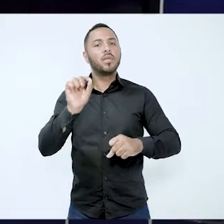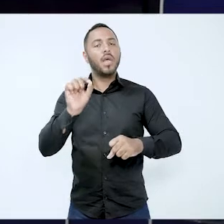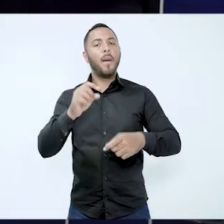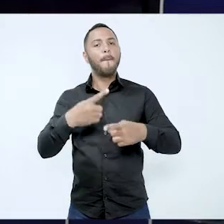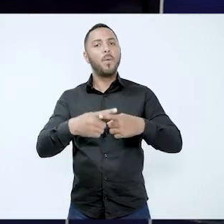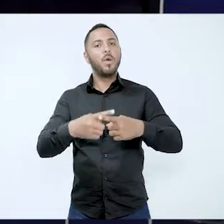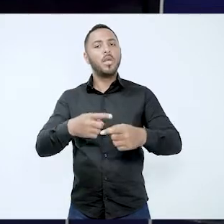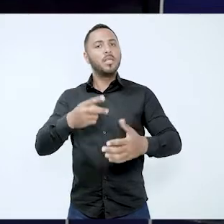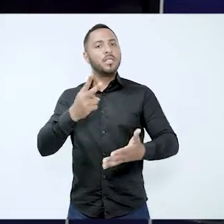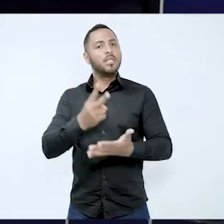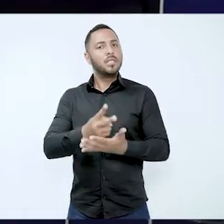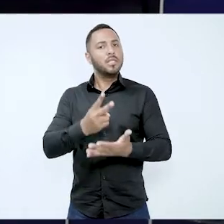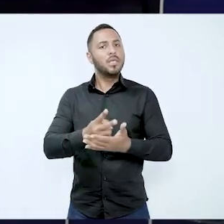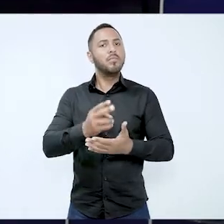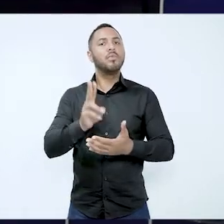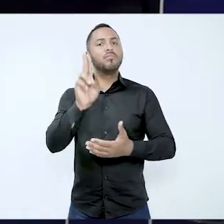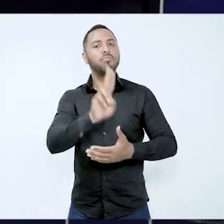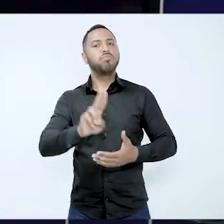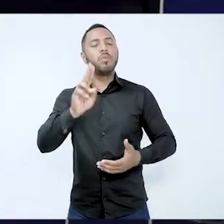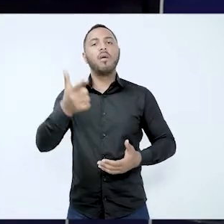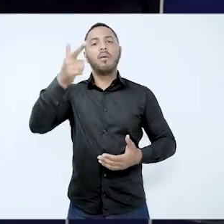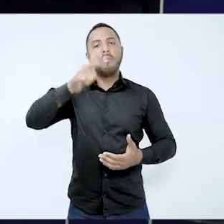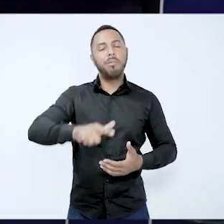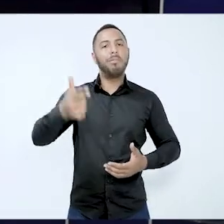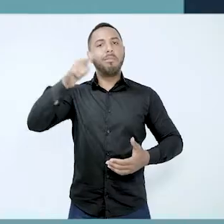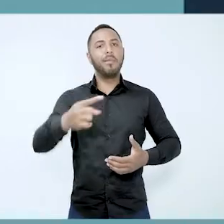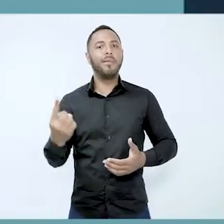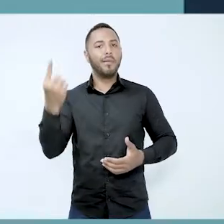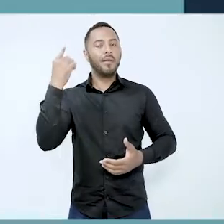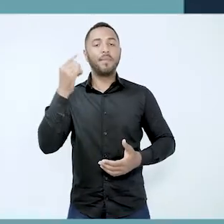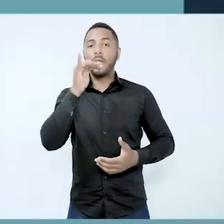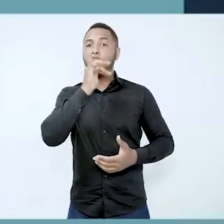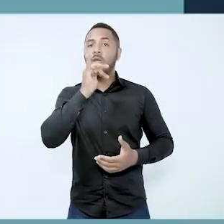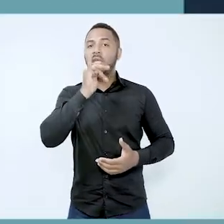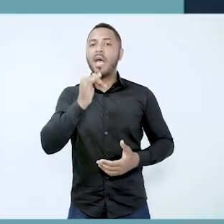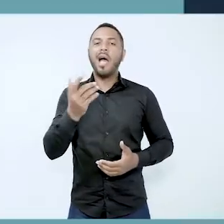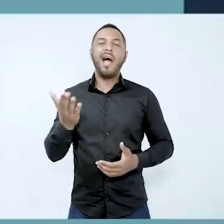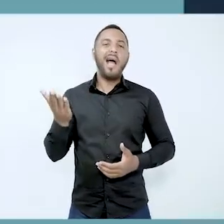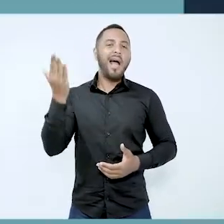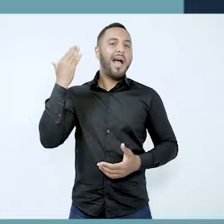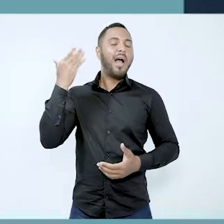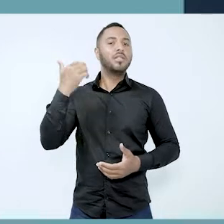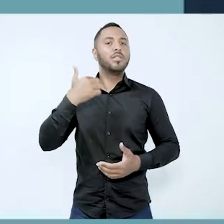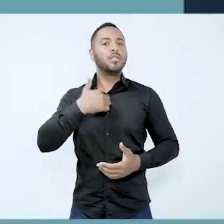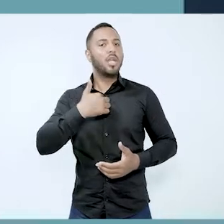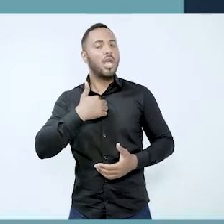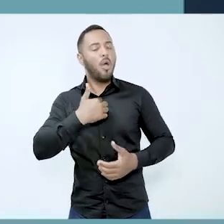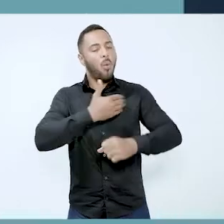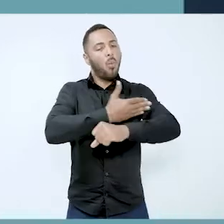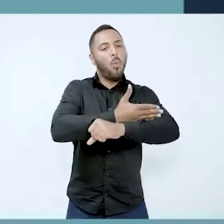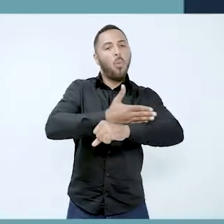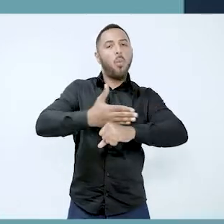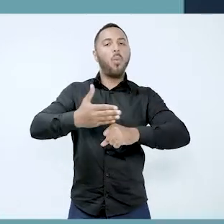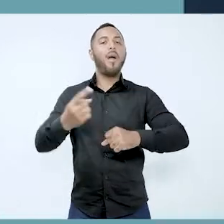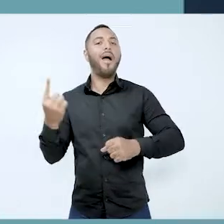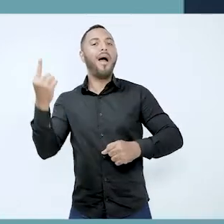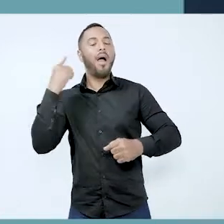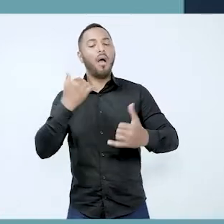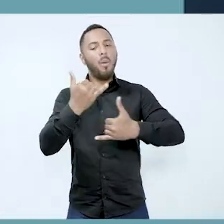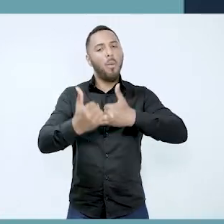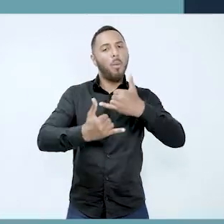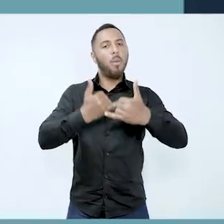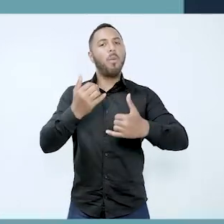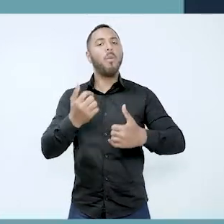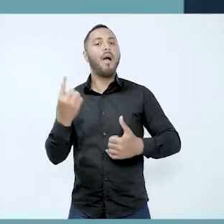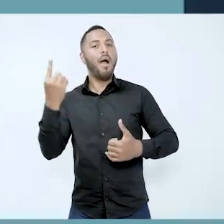se repetia no passado. Por exemplo, eu costumava, nós corríamos, nós